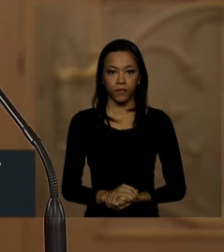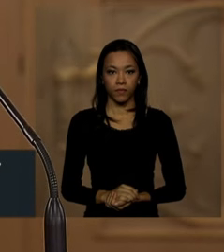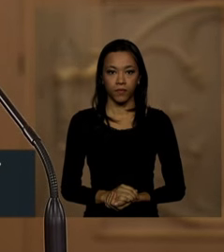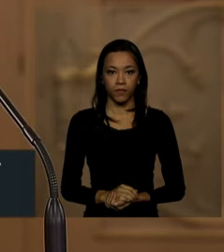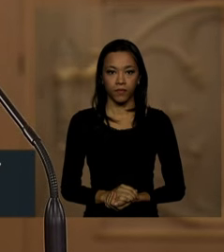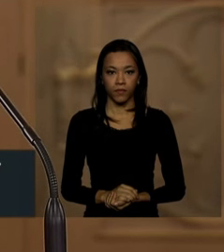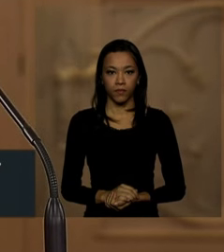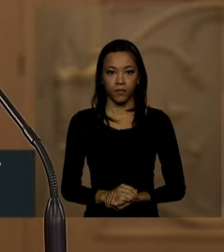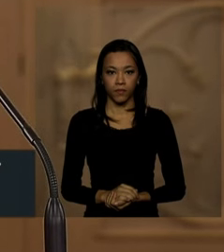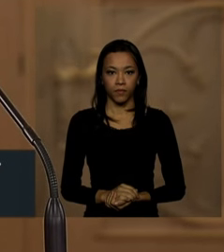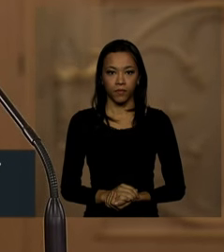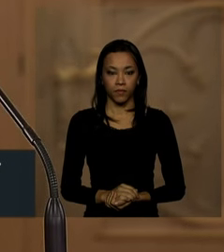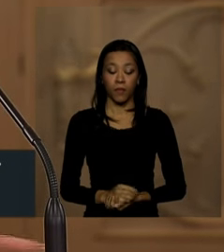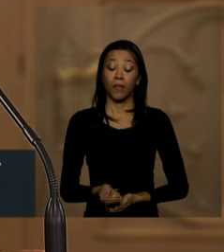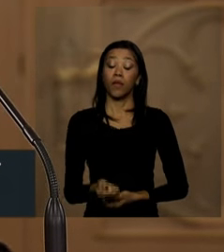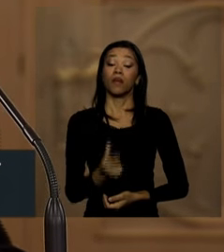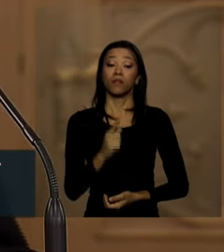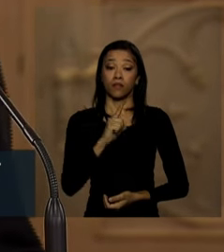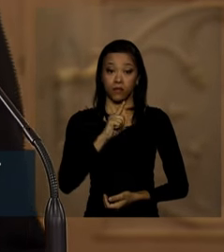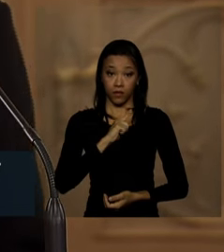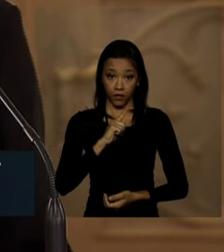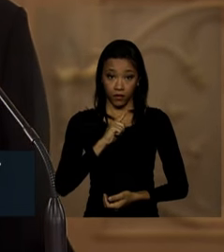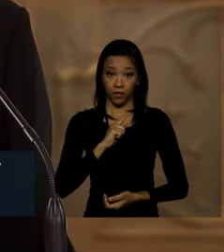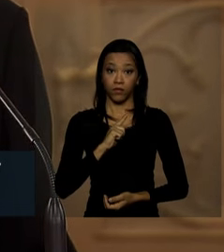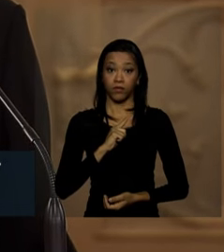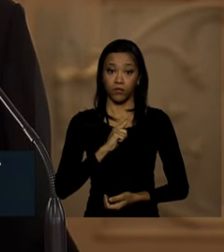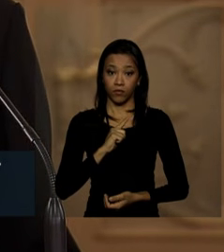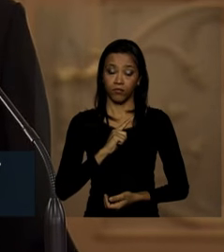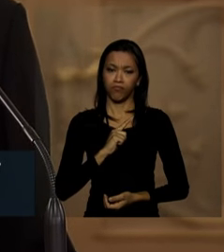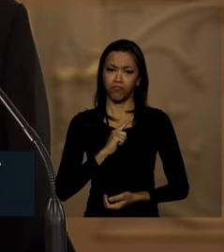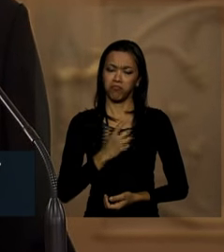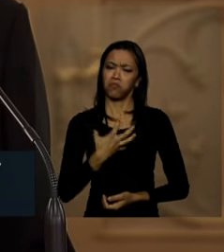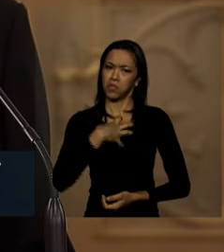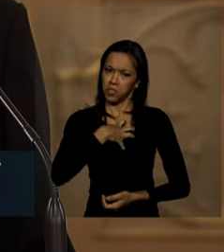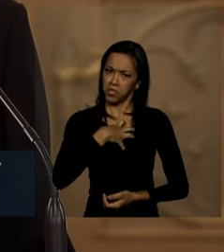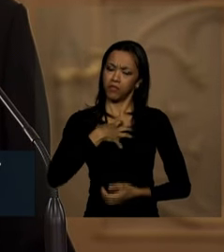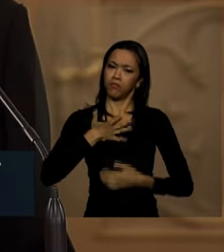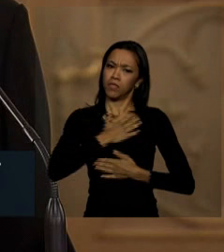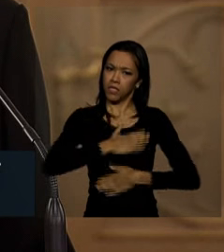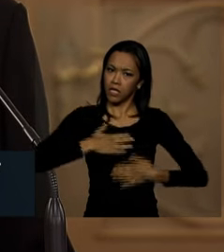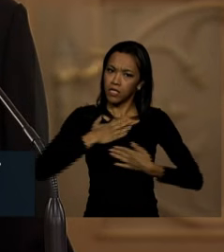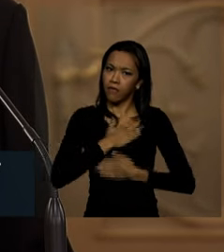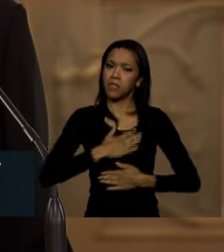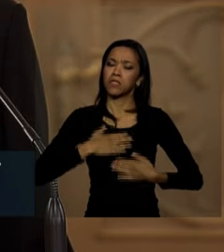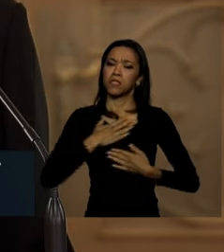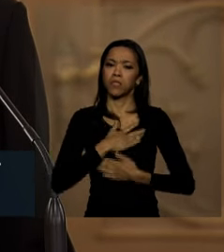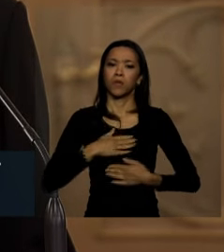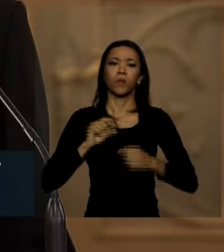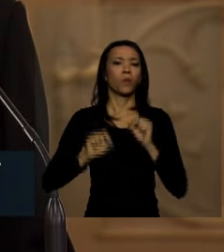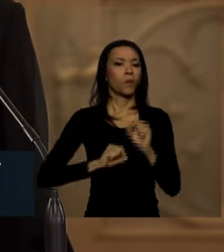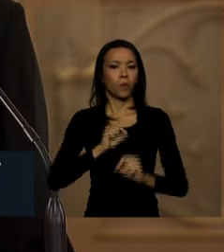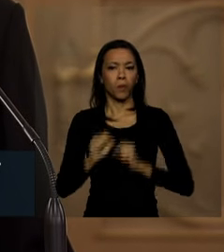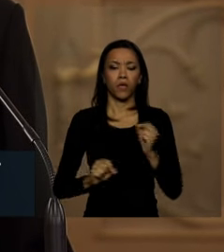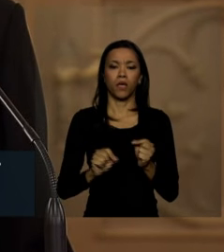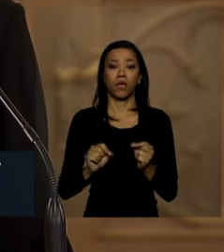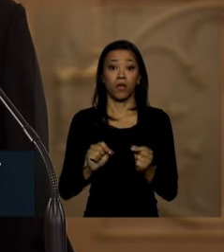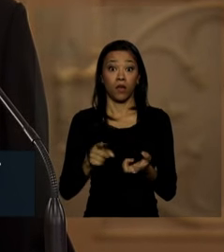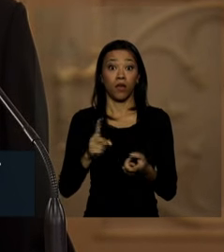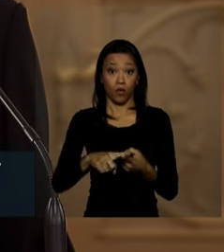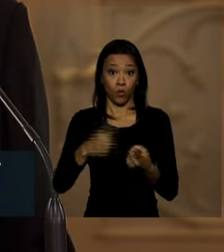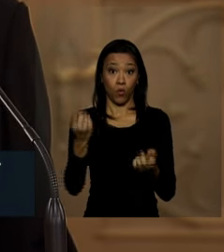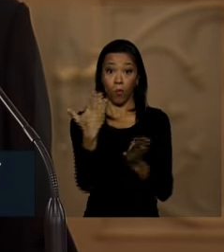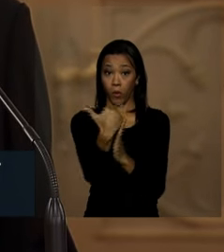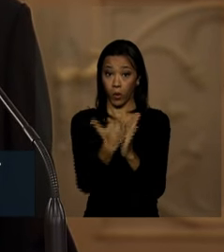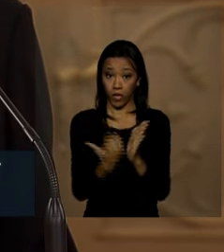education. Tenho igualmente satisfação com os resultados obtidos no Ciências